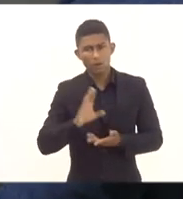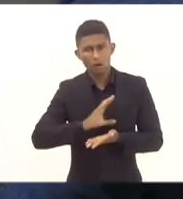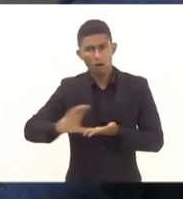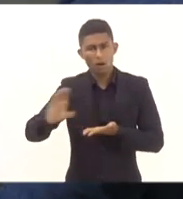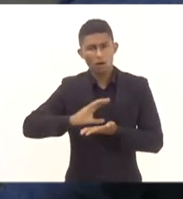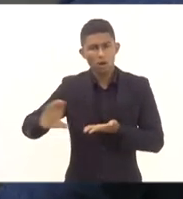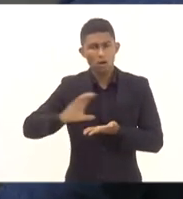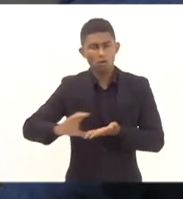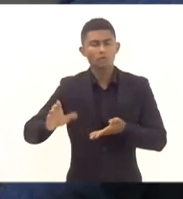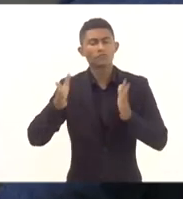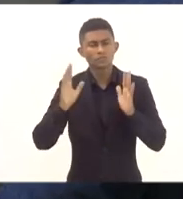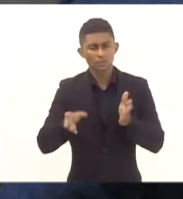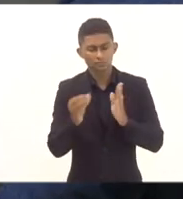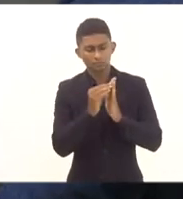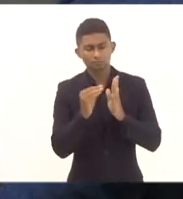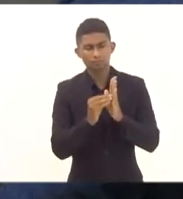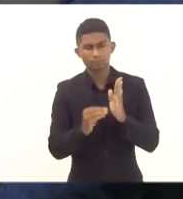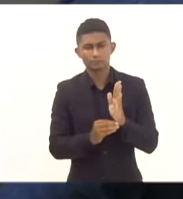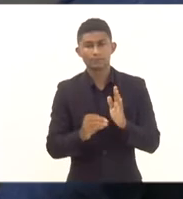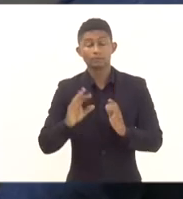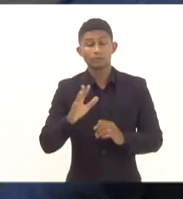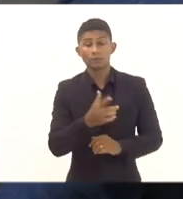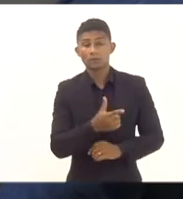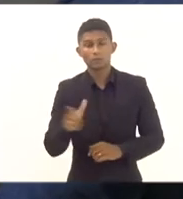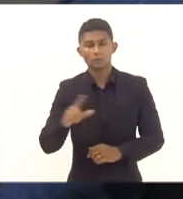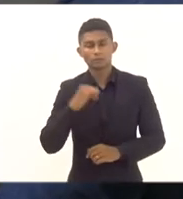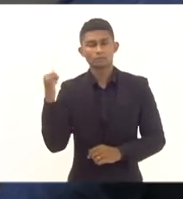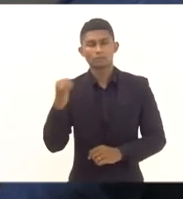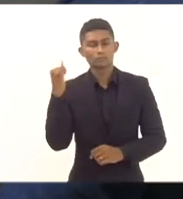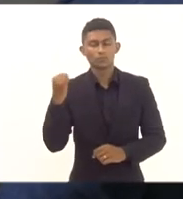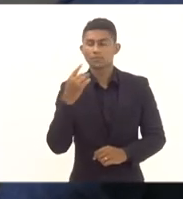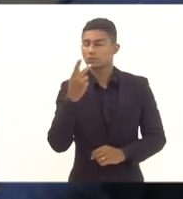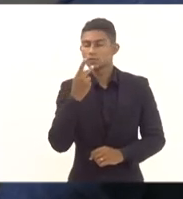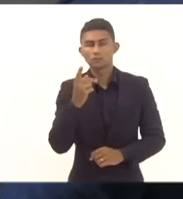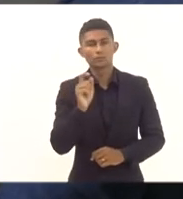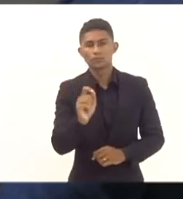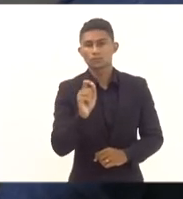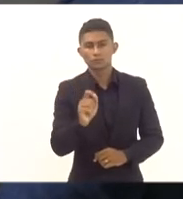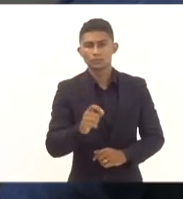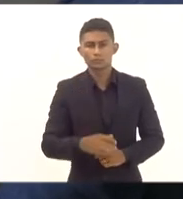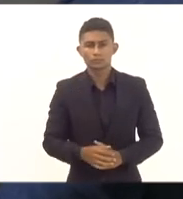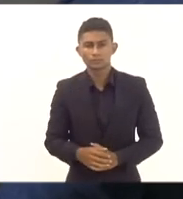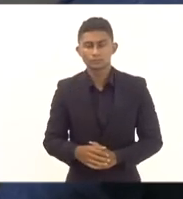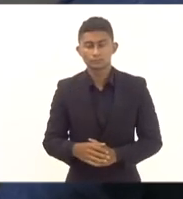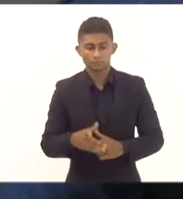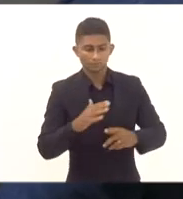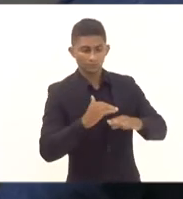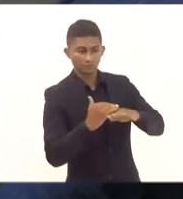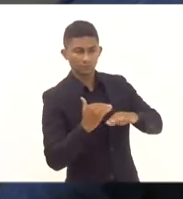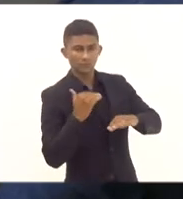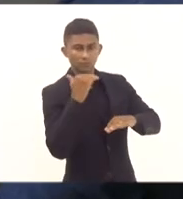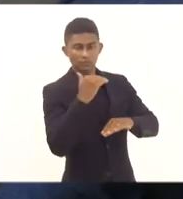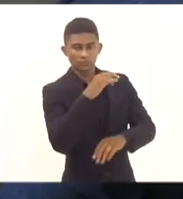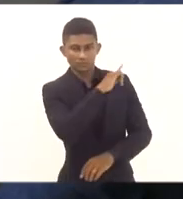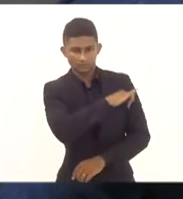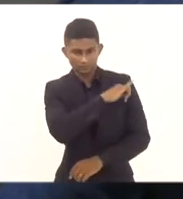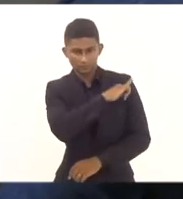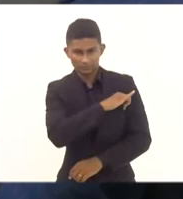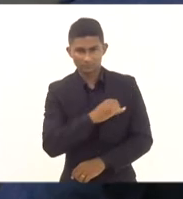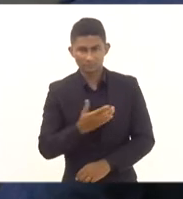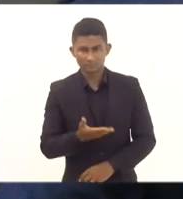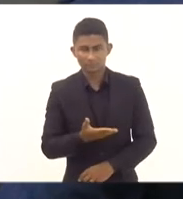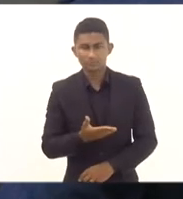tá em suma um ponto que é importante chamar a atenção é que a no super RJ a